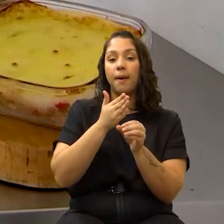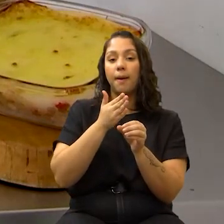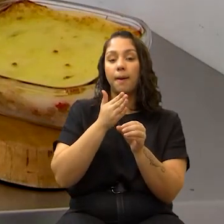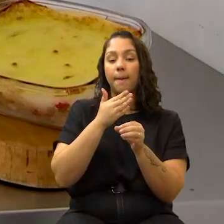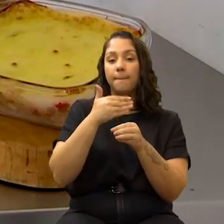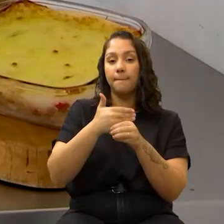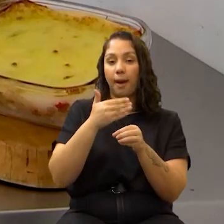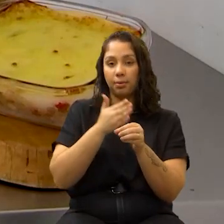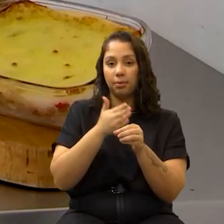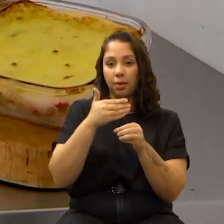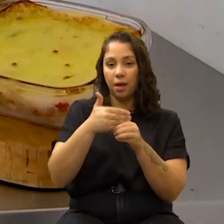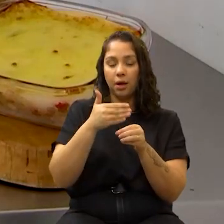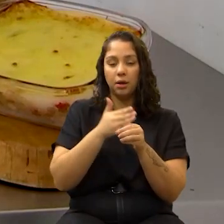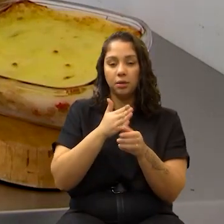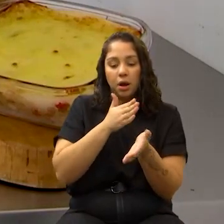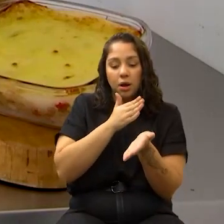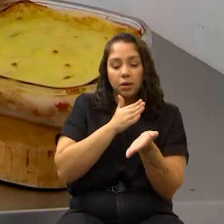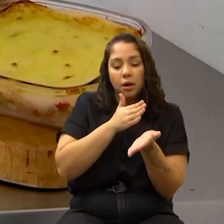o purê.